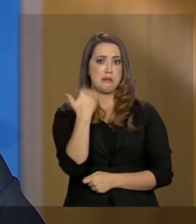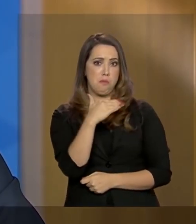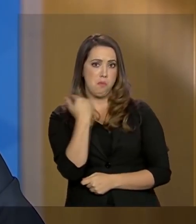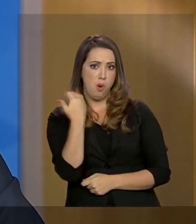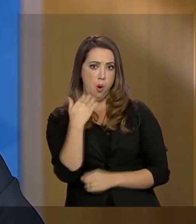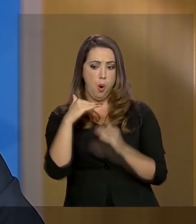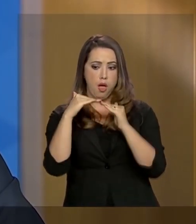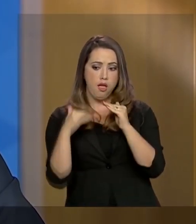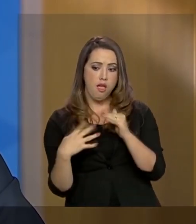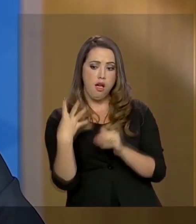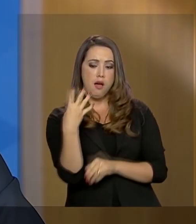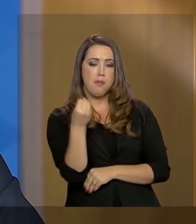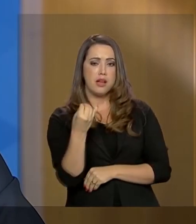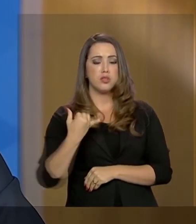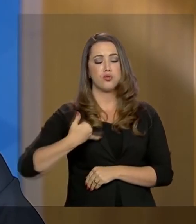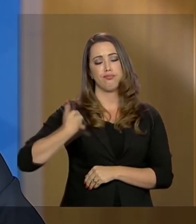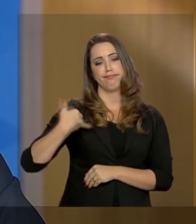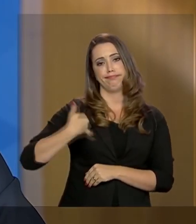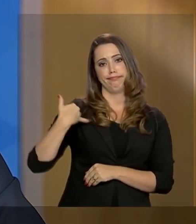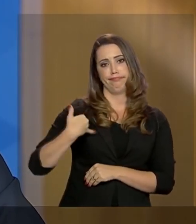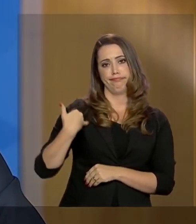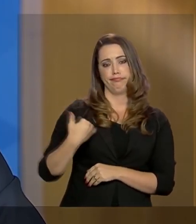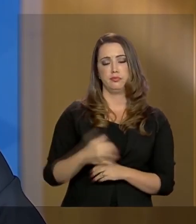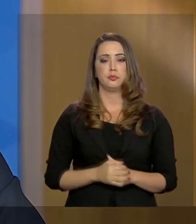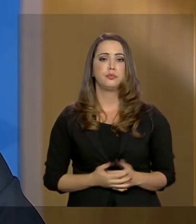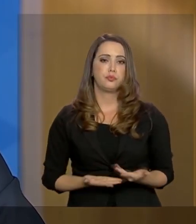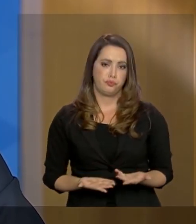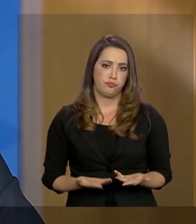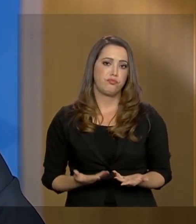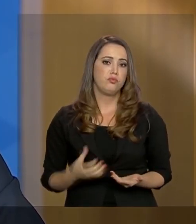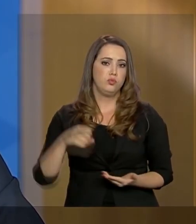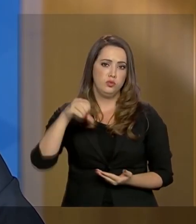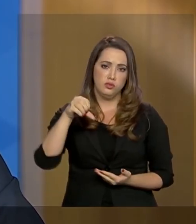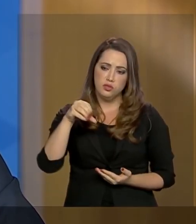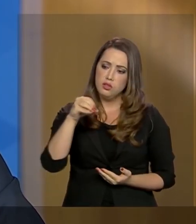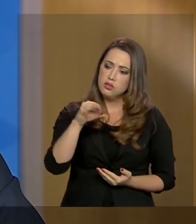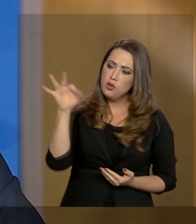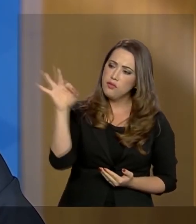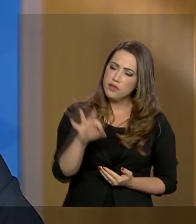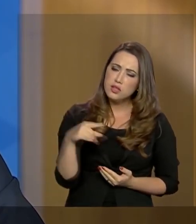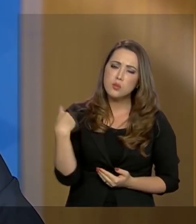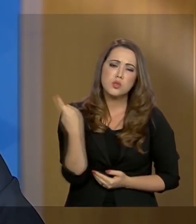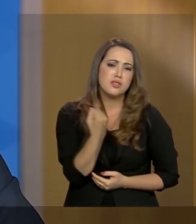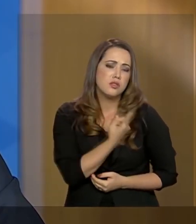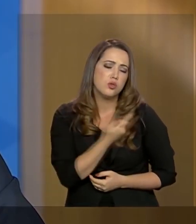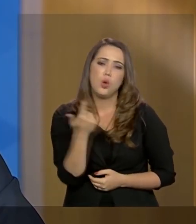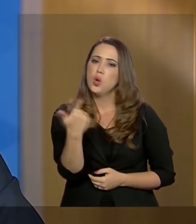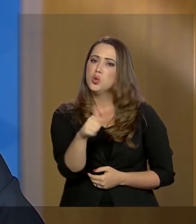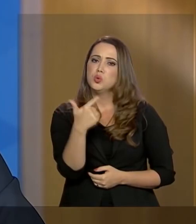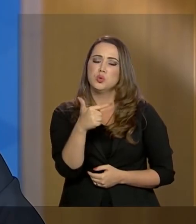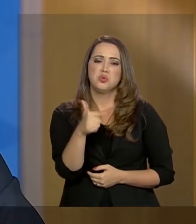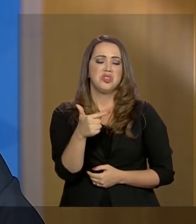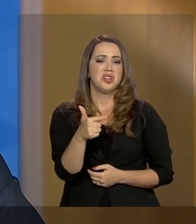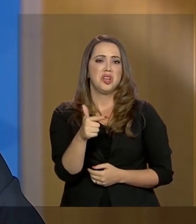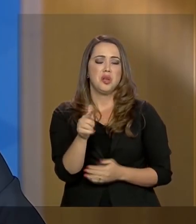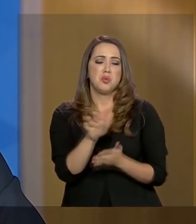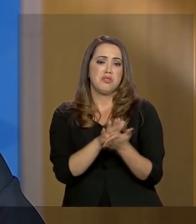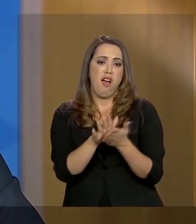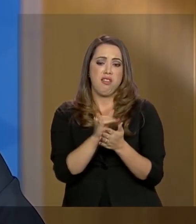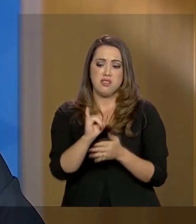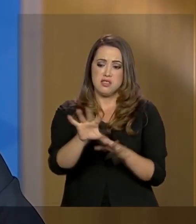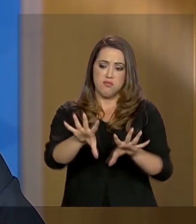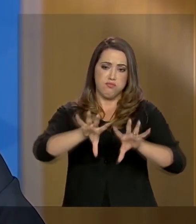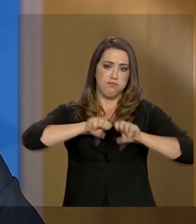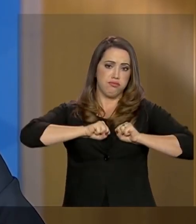De fato, estão cheios. O Brasil já se tornou, inclusive, uma preocupação mundial, apesar do que dizem. É fato. E é exatamente por isso